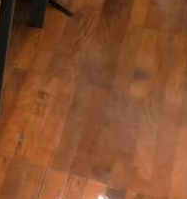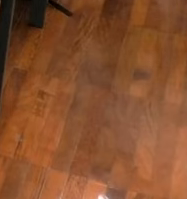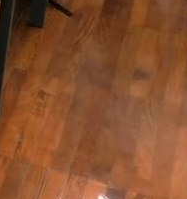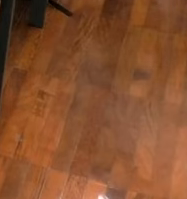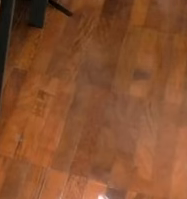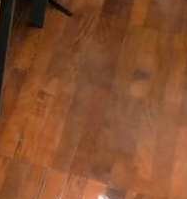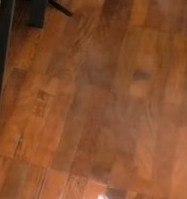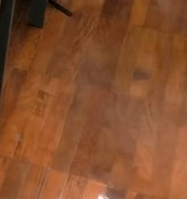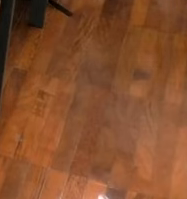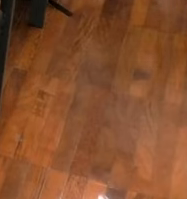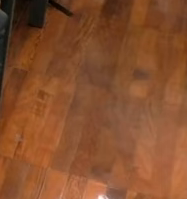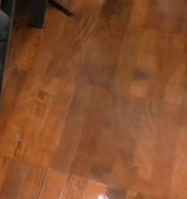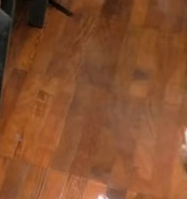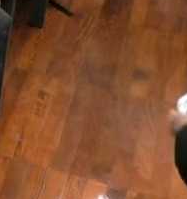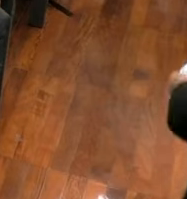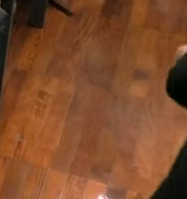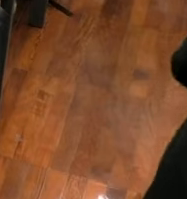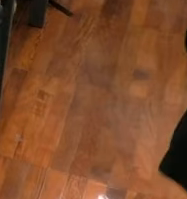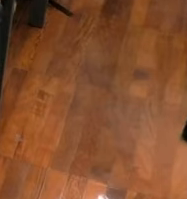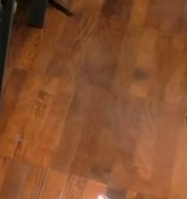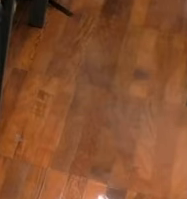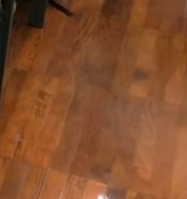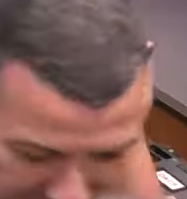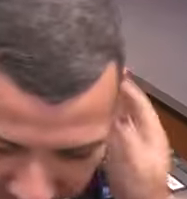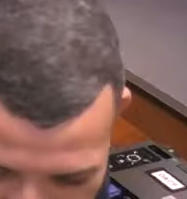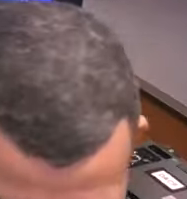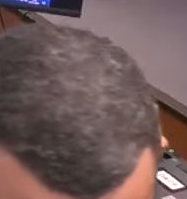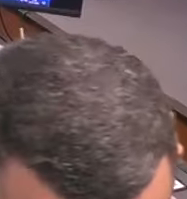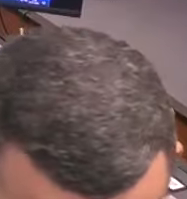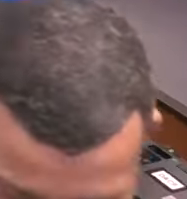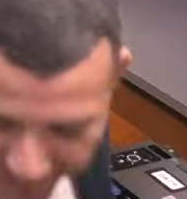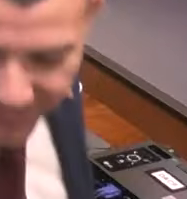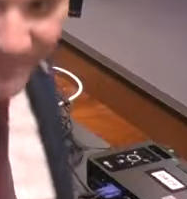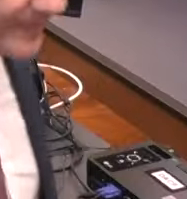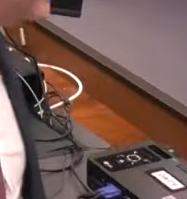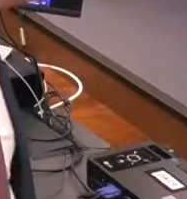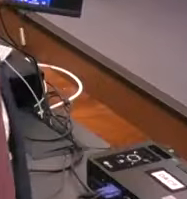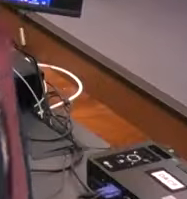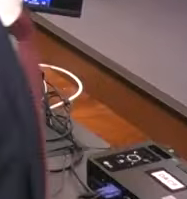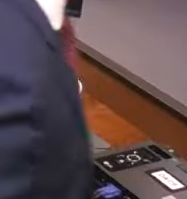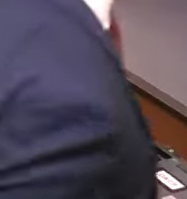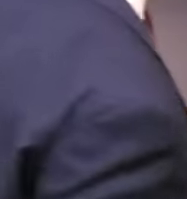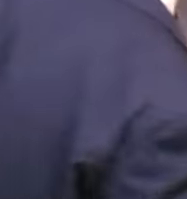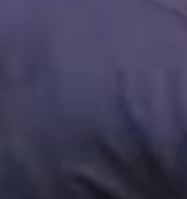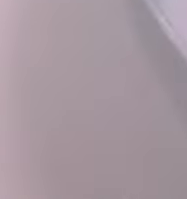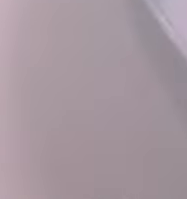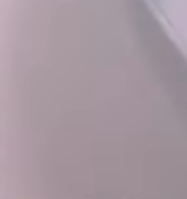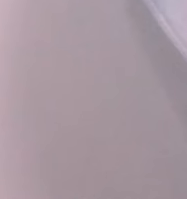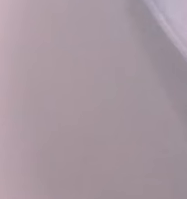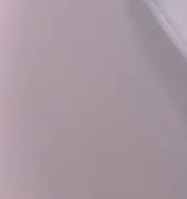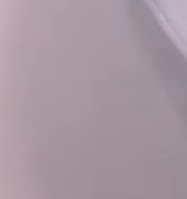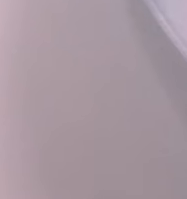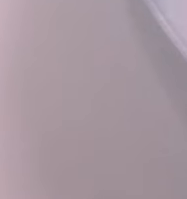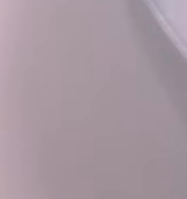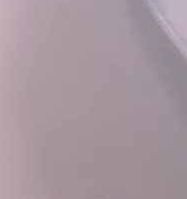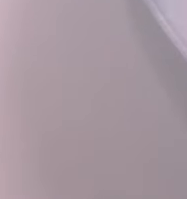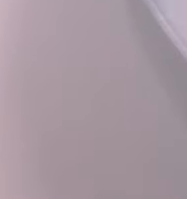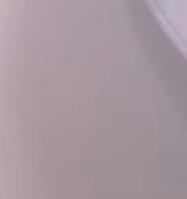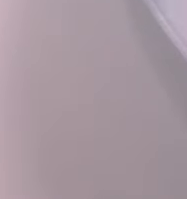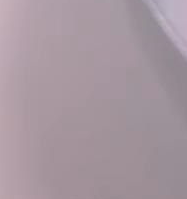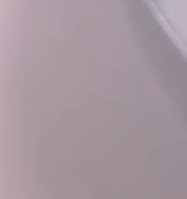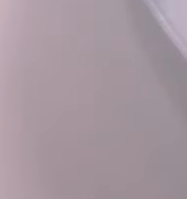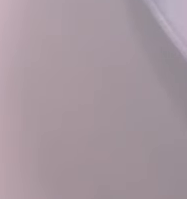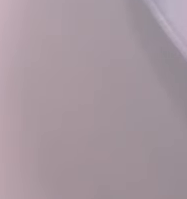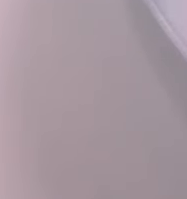Energia. Muito obrigado. Todos de acordo? Todos de acordo? Podemos proceder dessa forma? Então, pode ser? Pode ser, deputado Val, deputado Brazão?